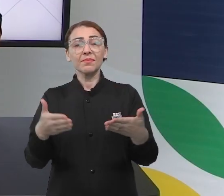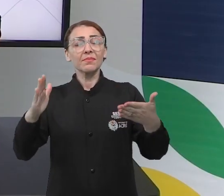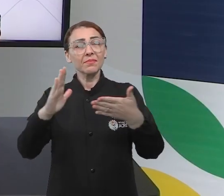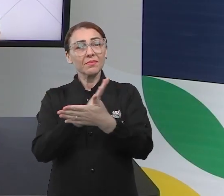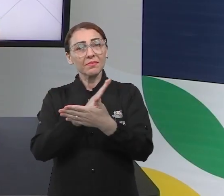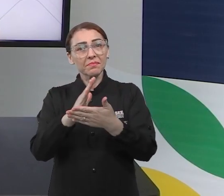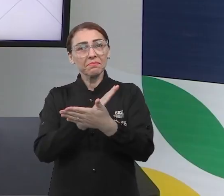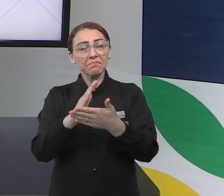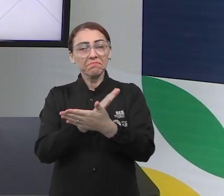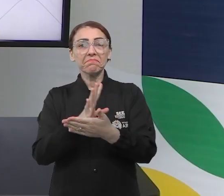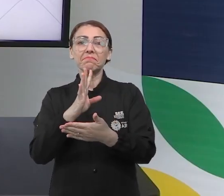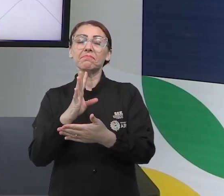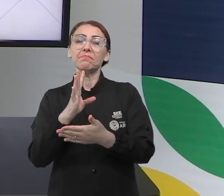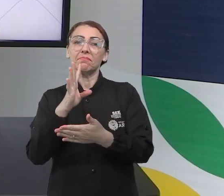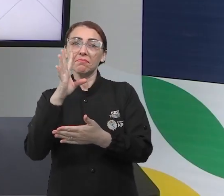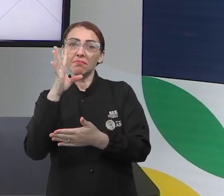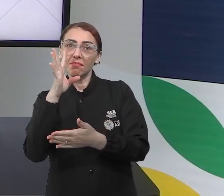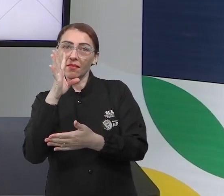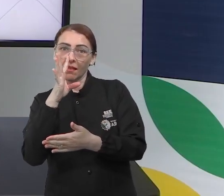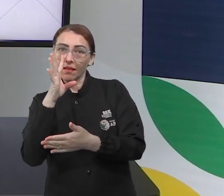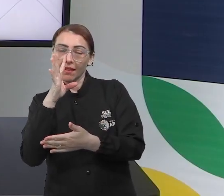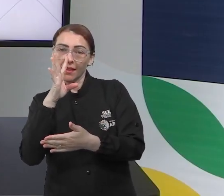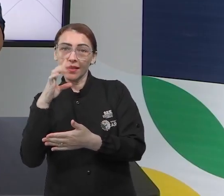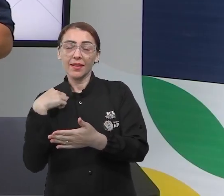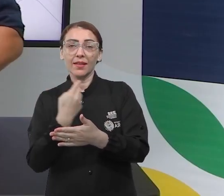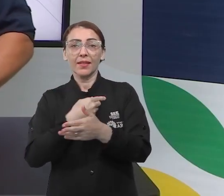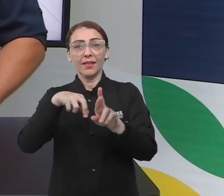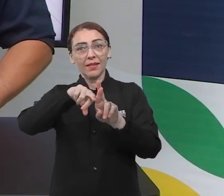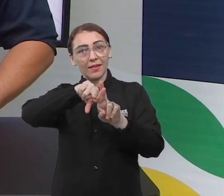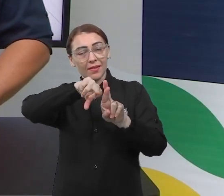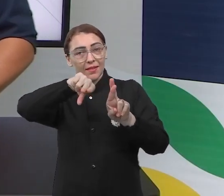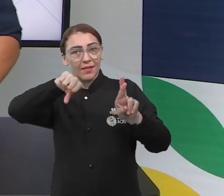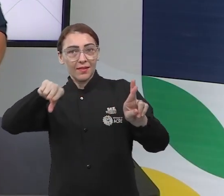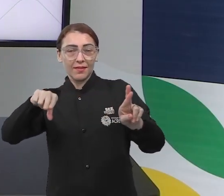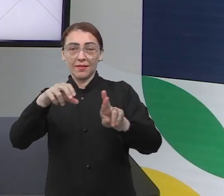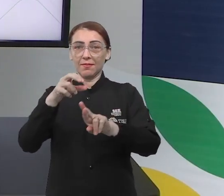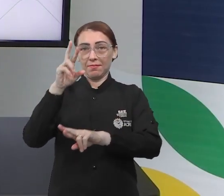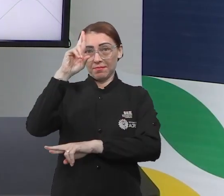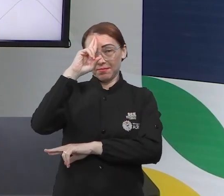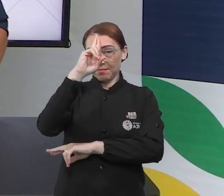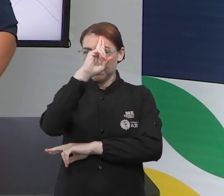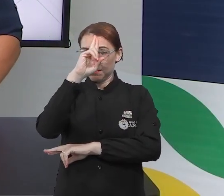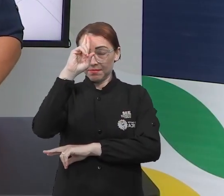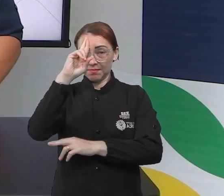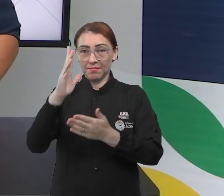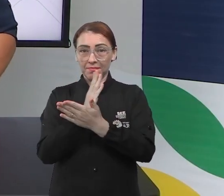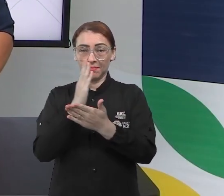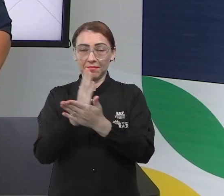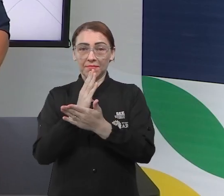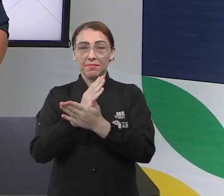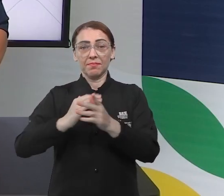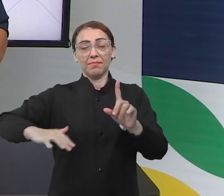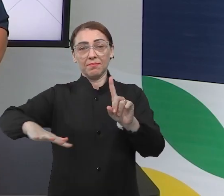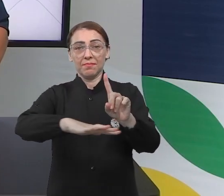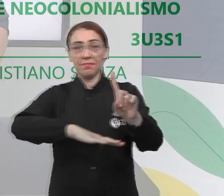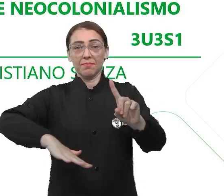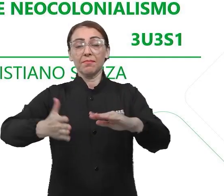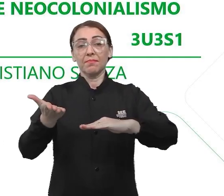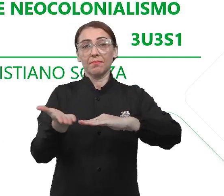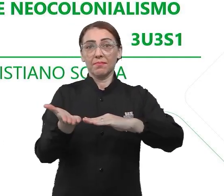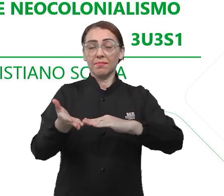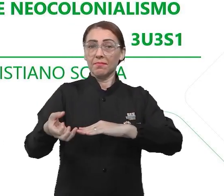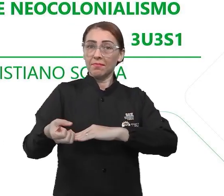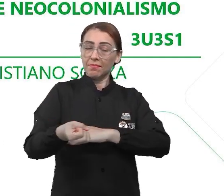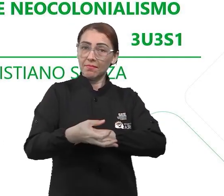algo interessantíssimo. Da nossa rota de aprofundamento em História, do caderno Sociedades Contemporâneas na